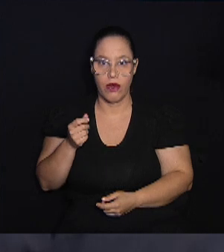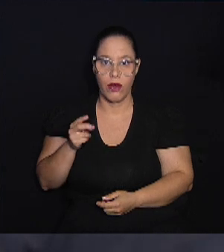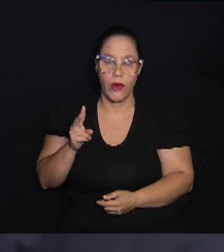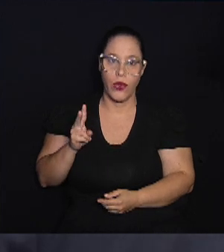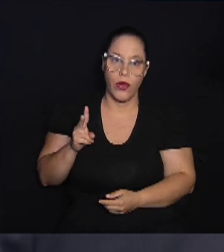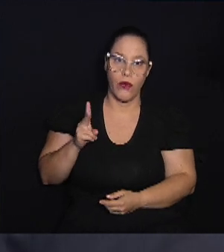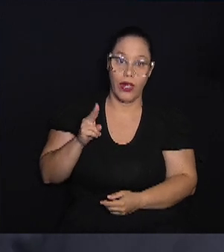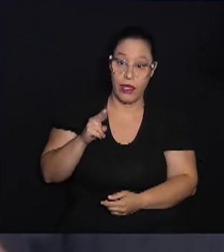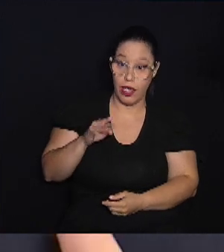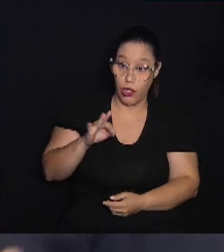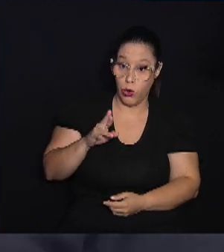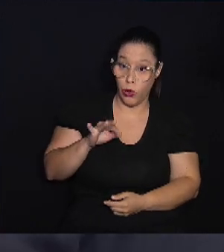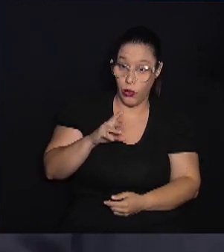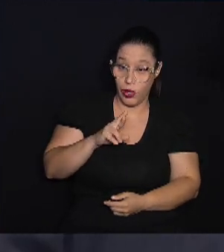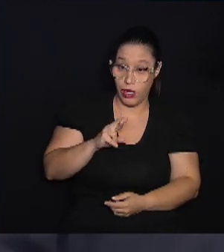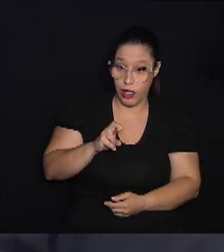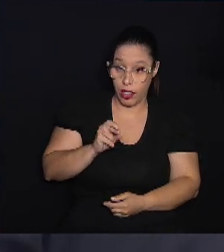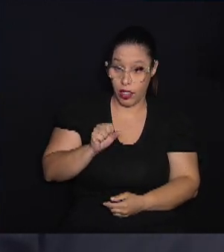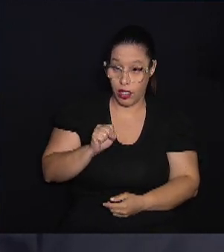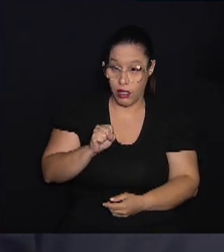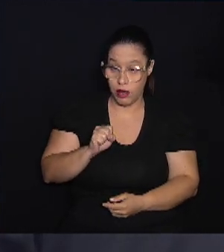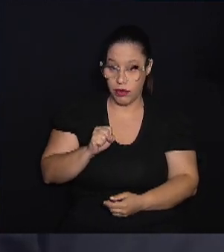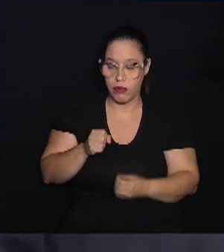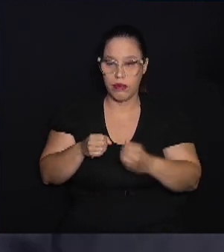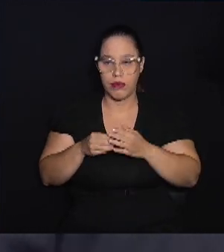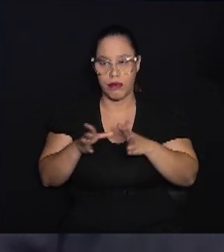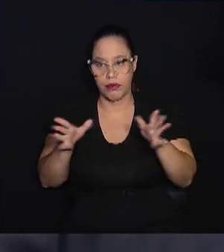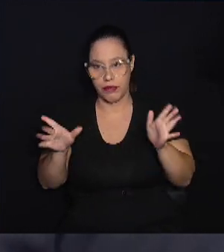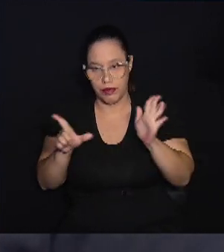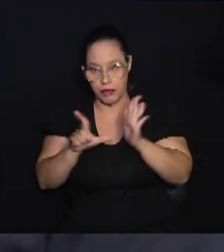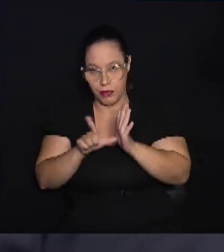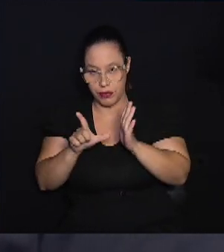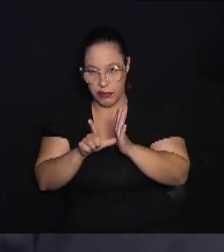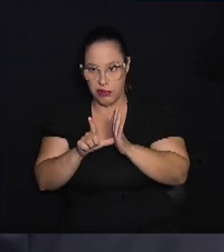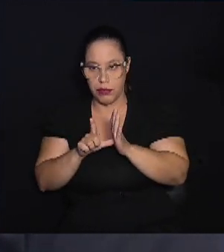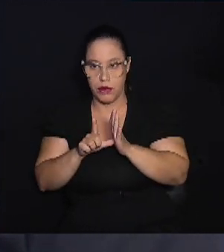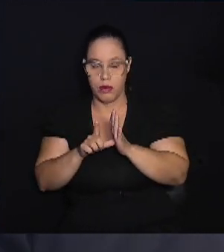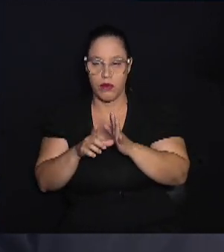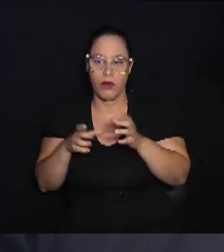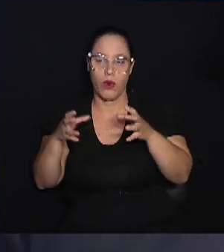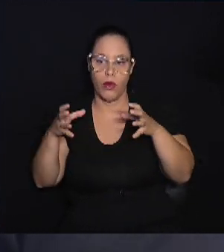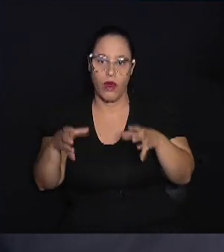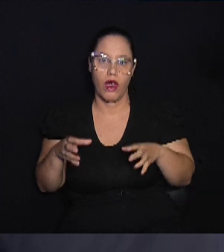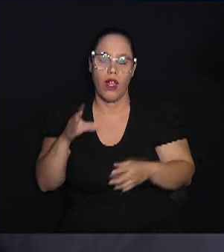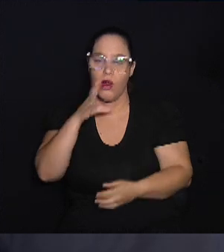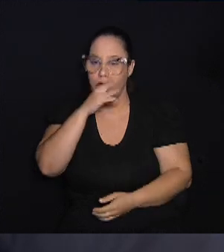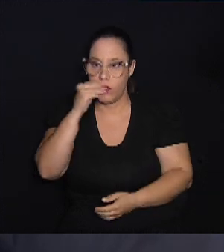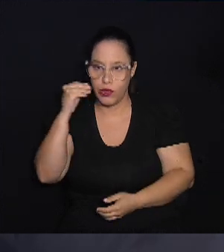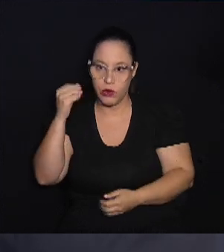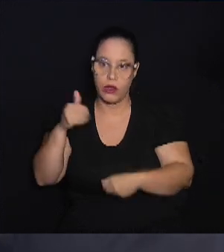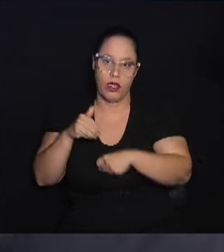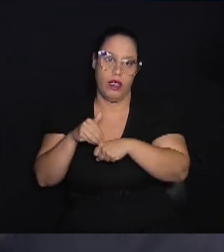lojas âncoras que oferecem mais vagas, pelo tamanho das lojas também a gente sabe que o quadro de funcionários são maiores. Mas